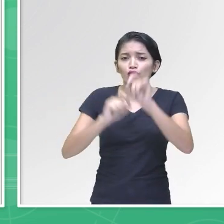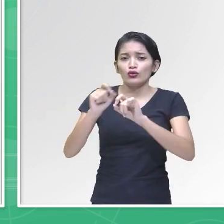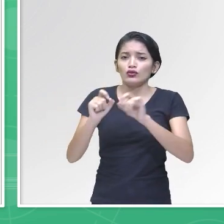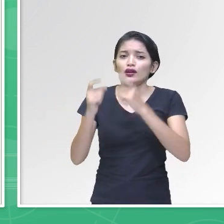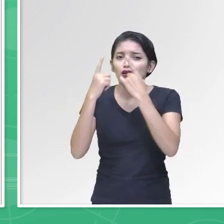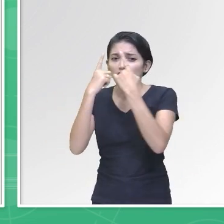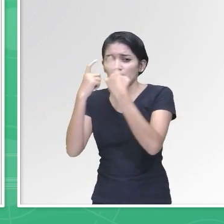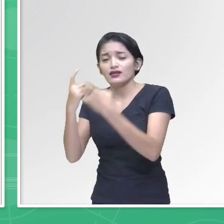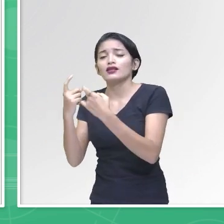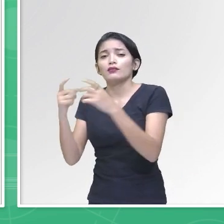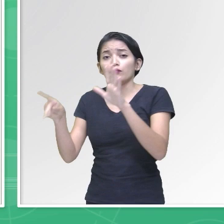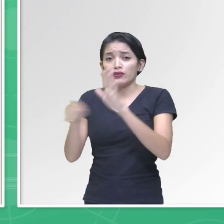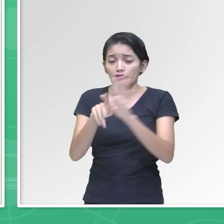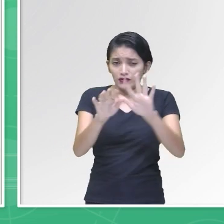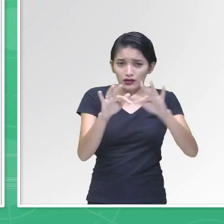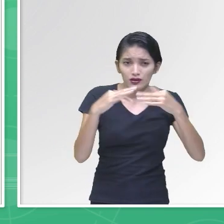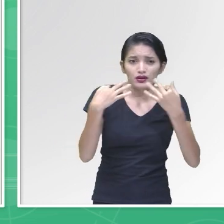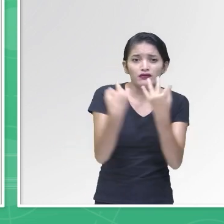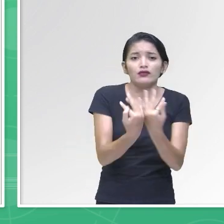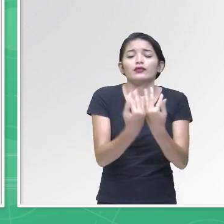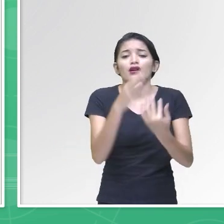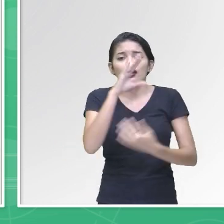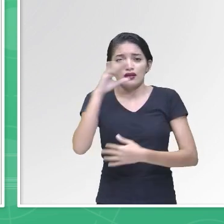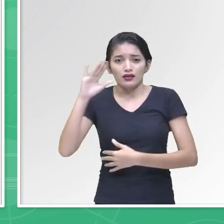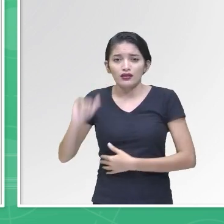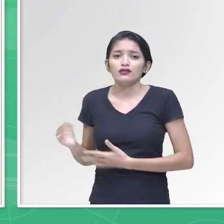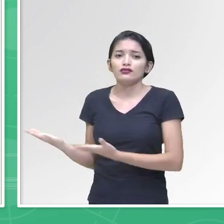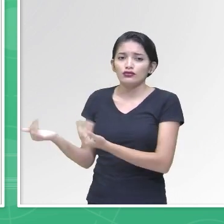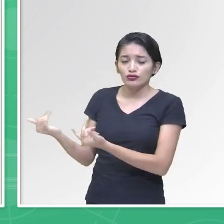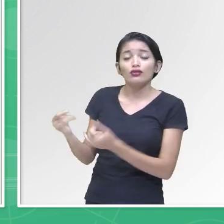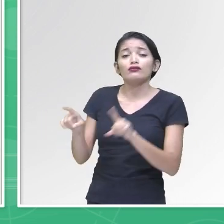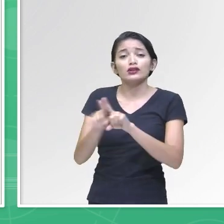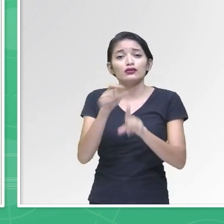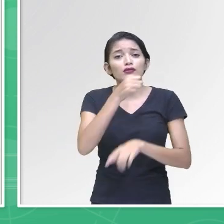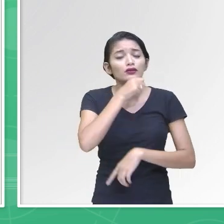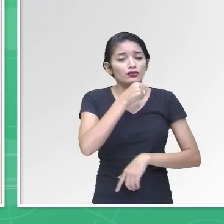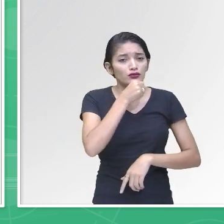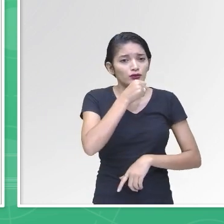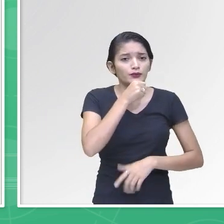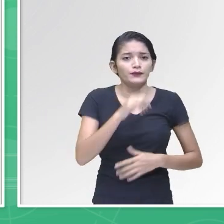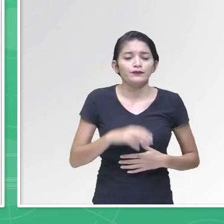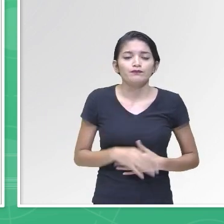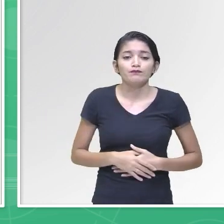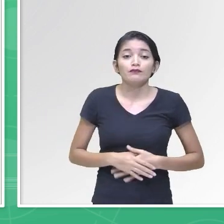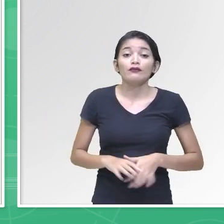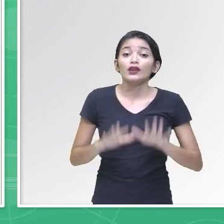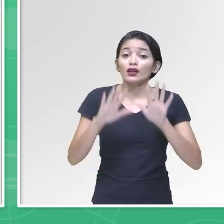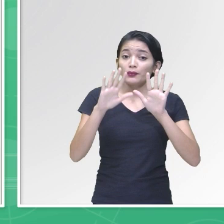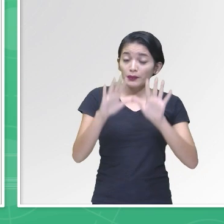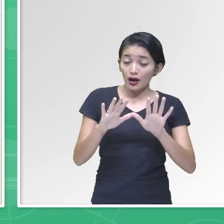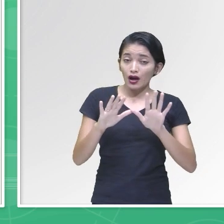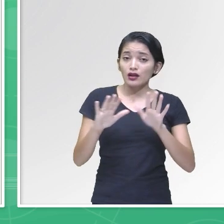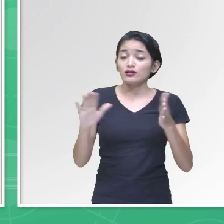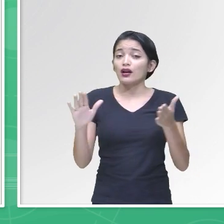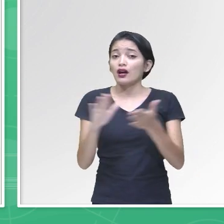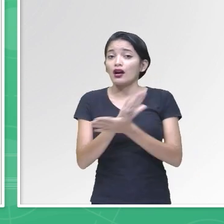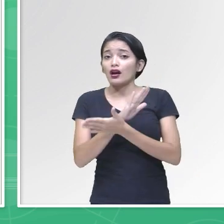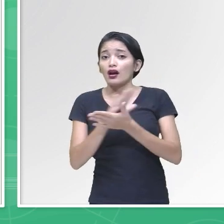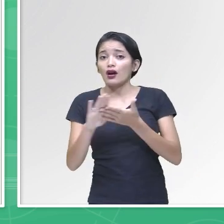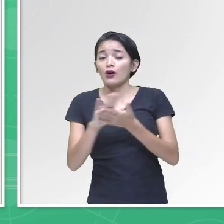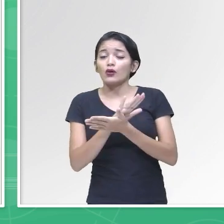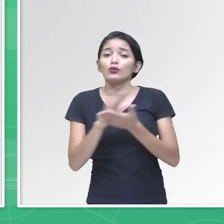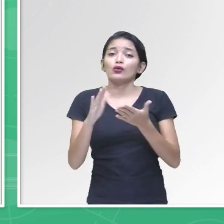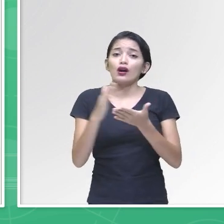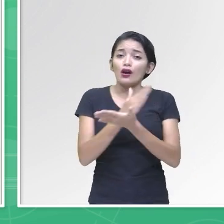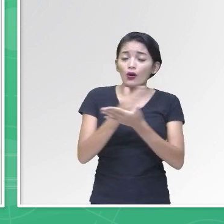interesses da família, da criança, do adolescente e do idoso. Contudo, algumas contradições